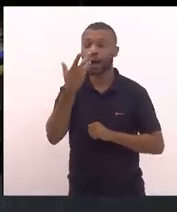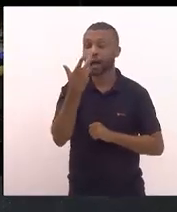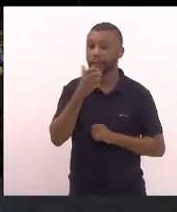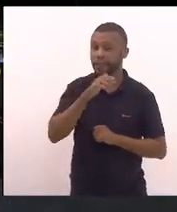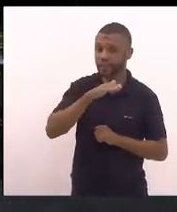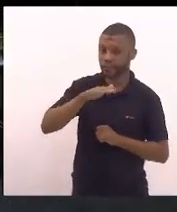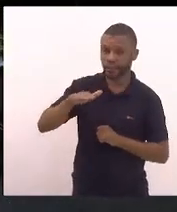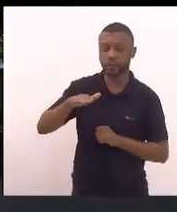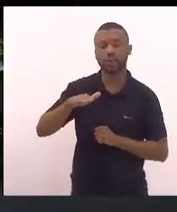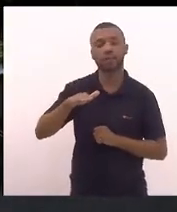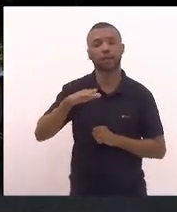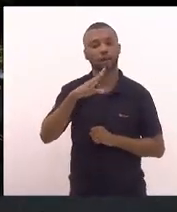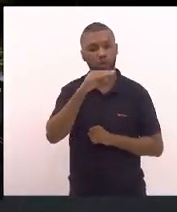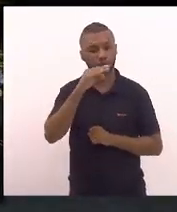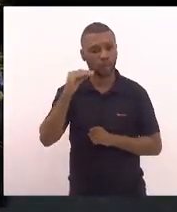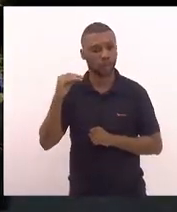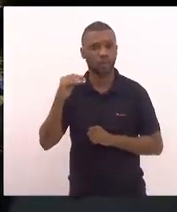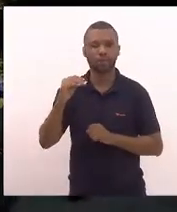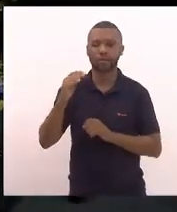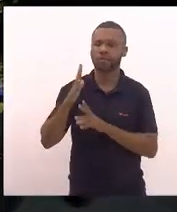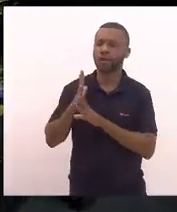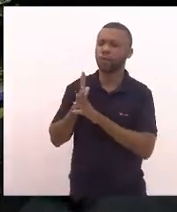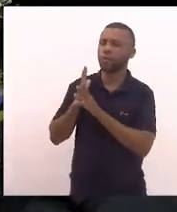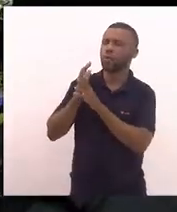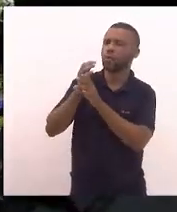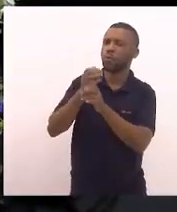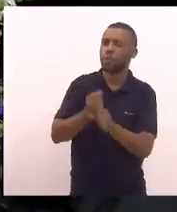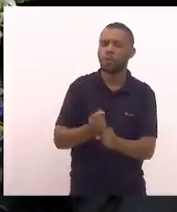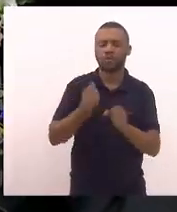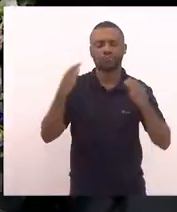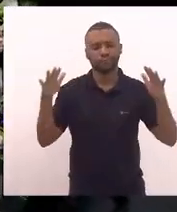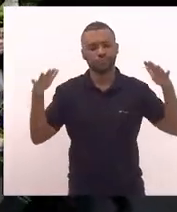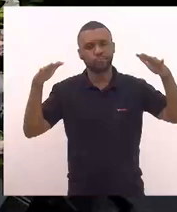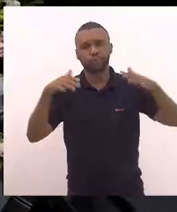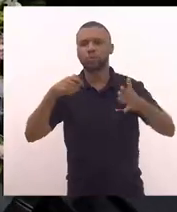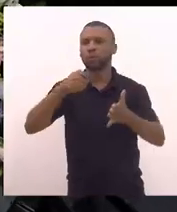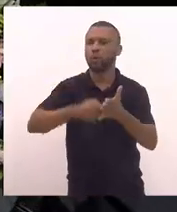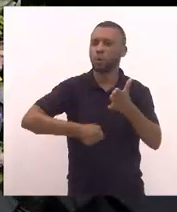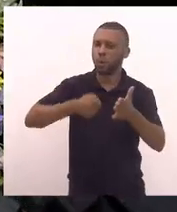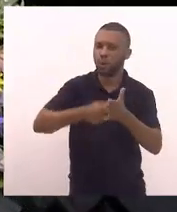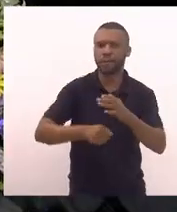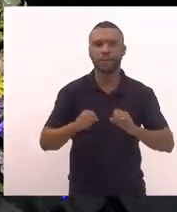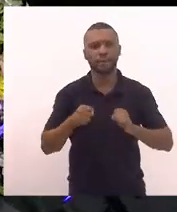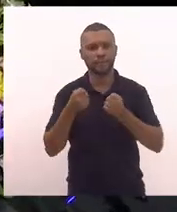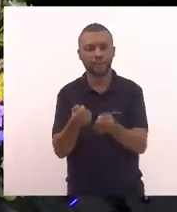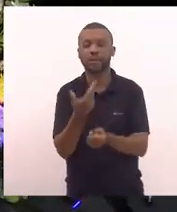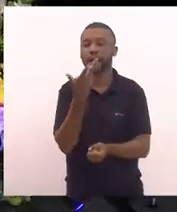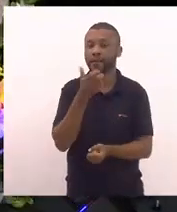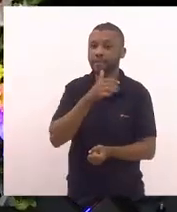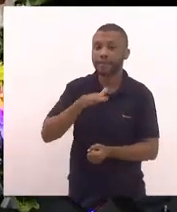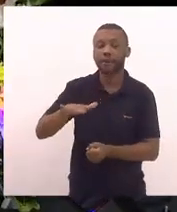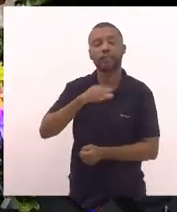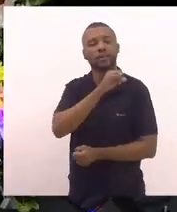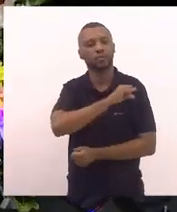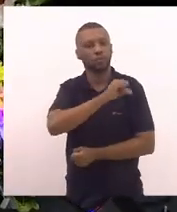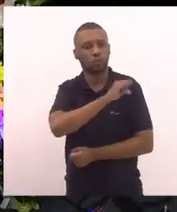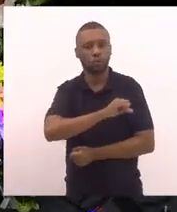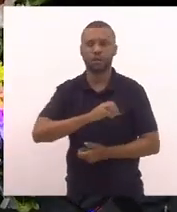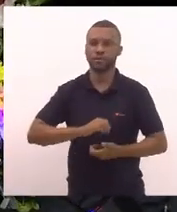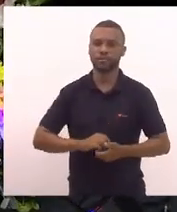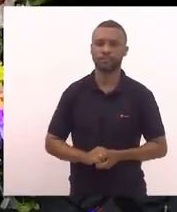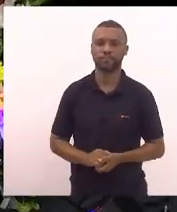e do adolescente, com uma longa e destacada trajetória de luta em defesa da infância no estado do Rio de